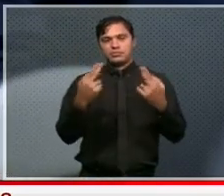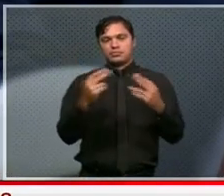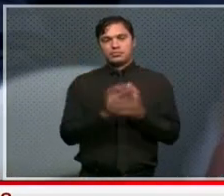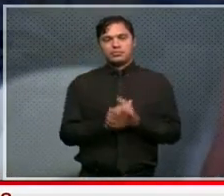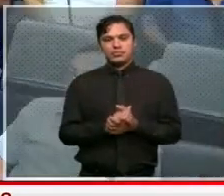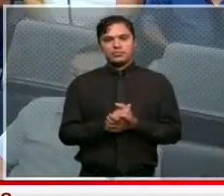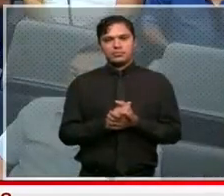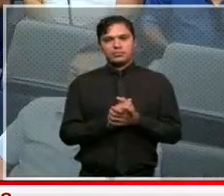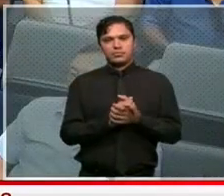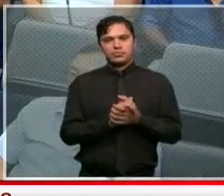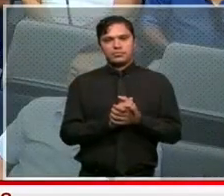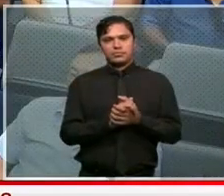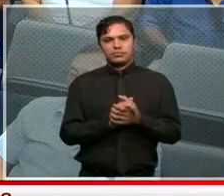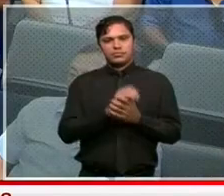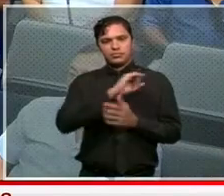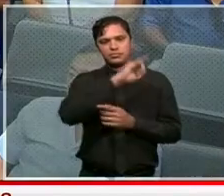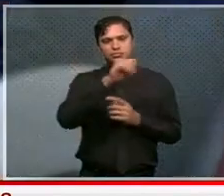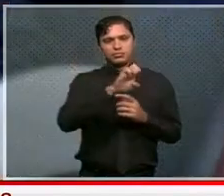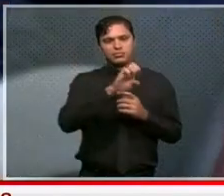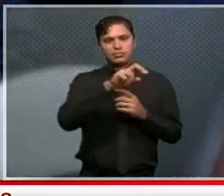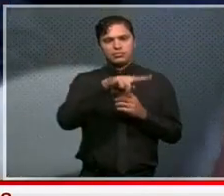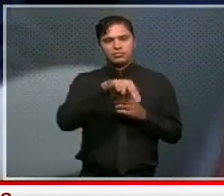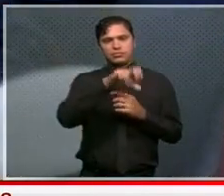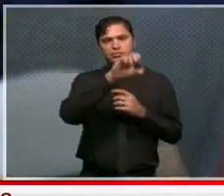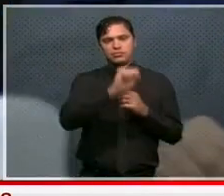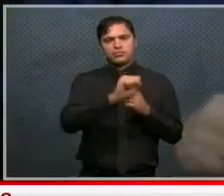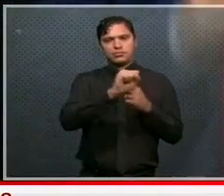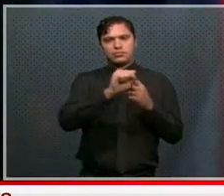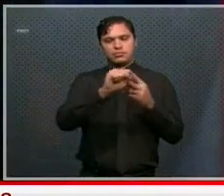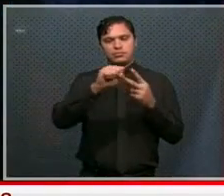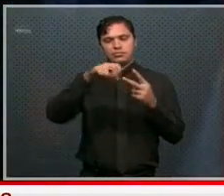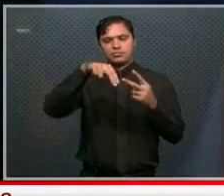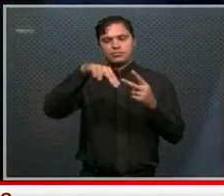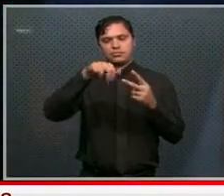Jesus Nazareno Magalhães